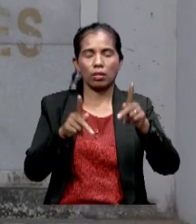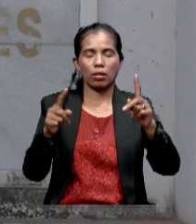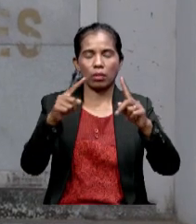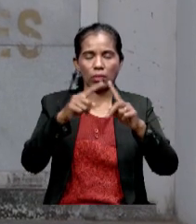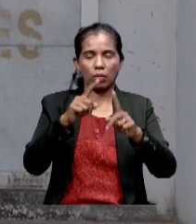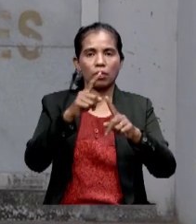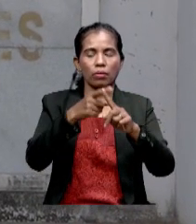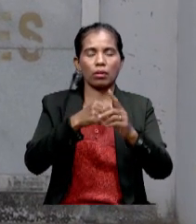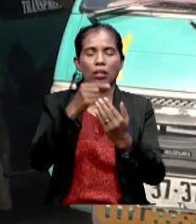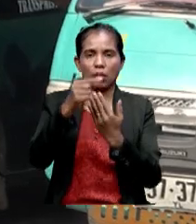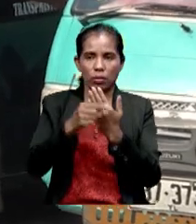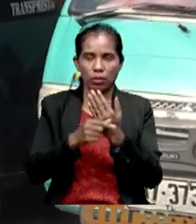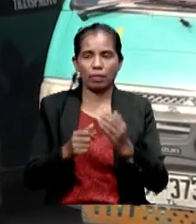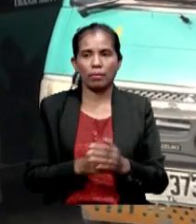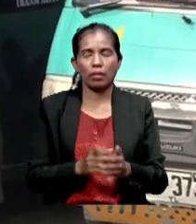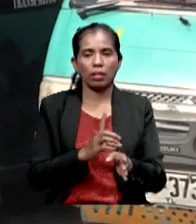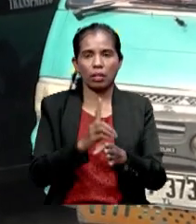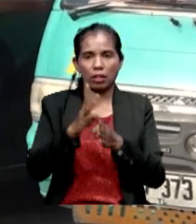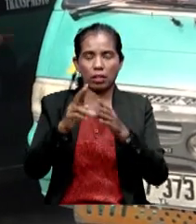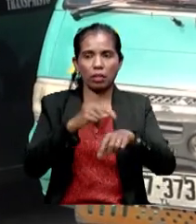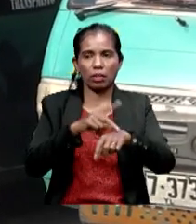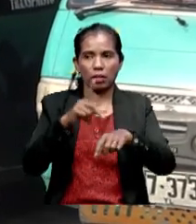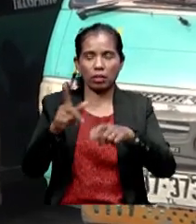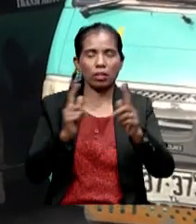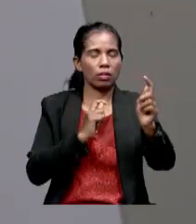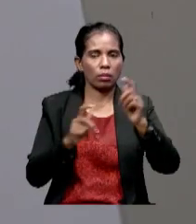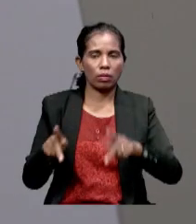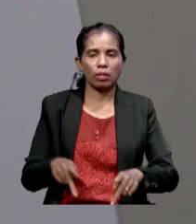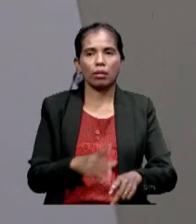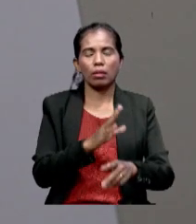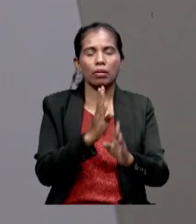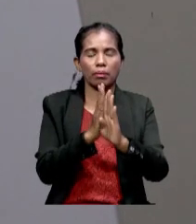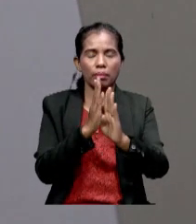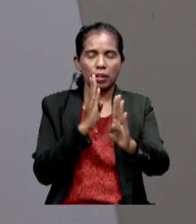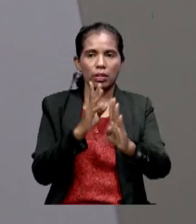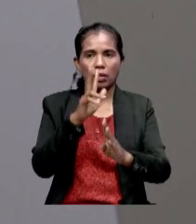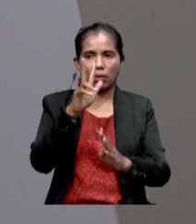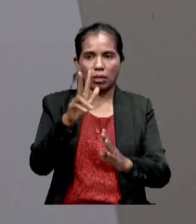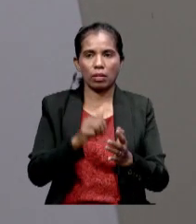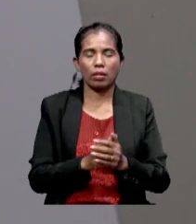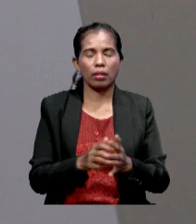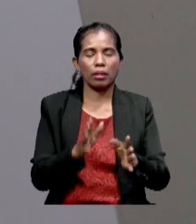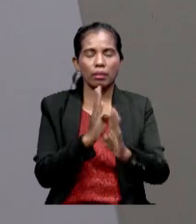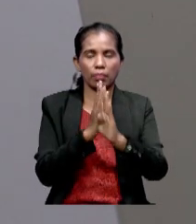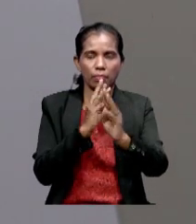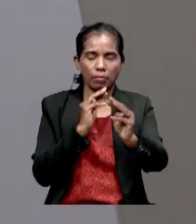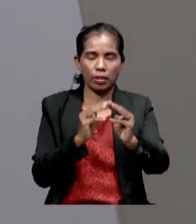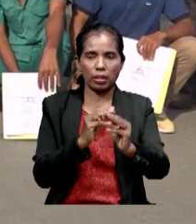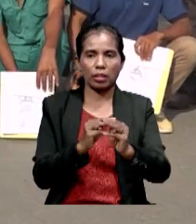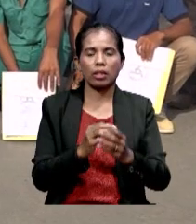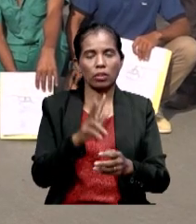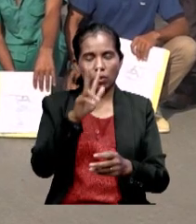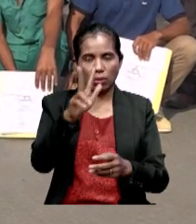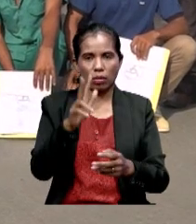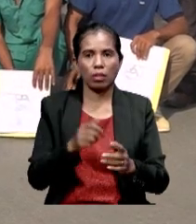Fulan Agosto Né. Direção Nacional de Transporte Terrestre foi na multa para Bistolo Hanessa, Bis Amigo Grande, Lorico,